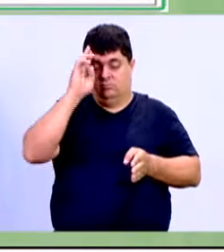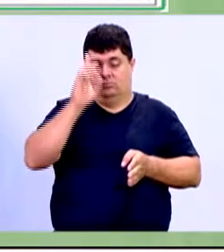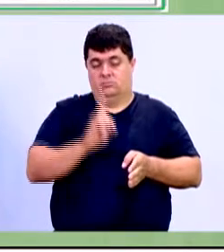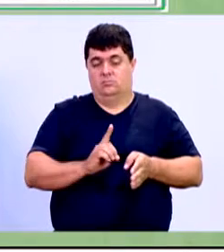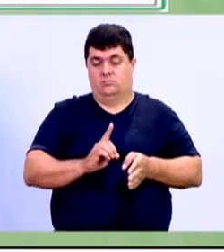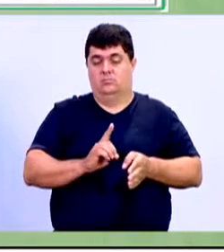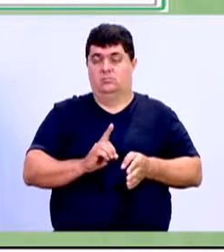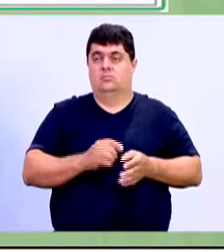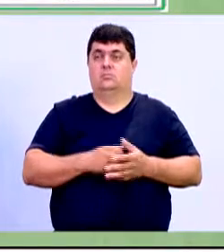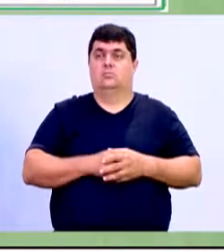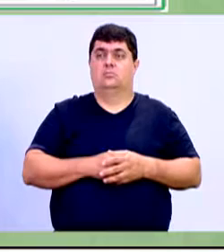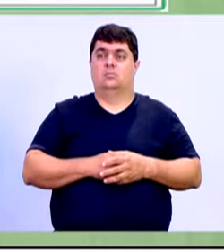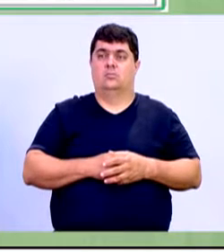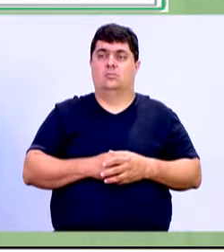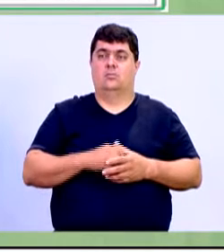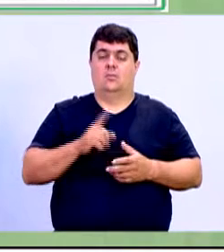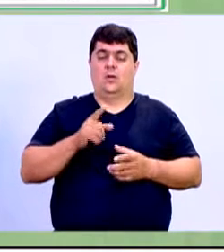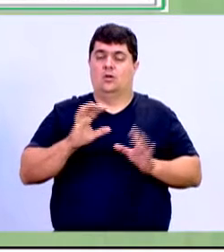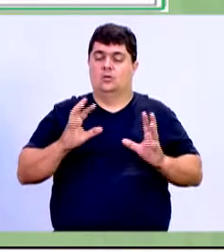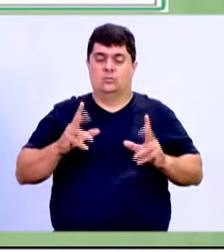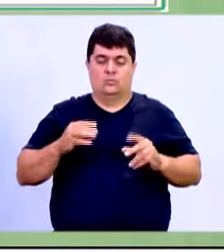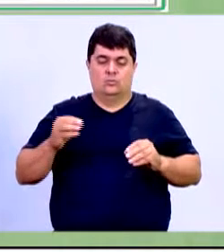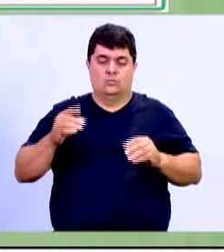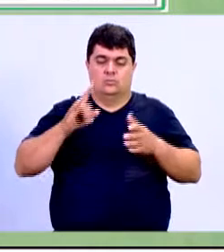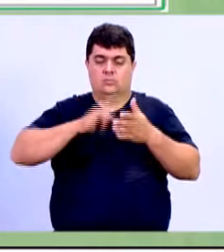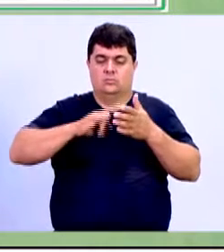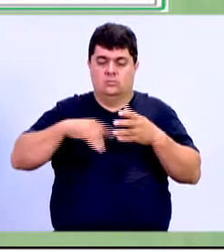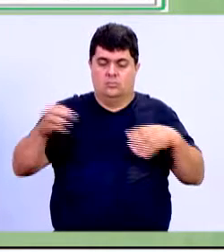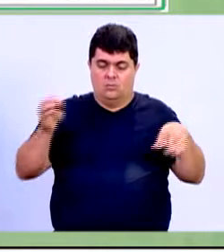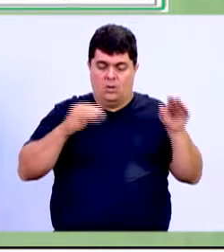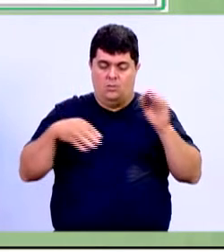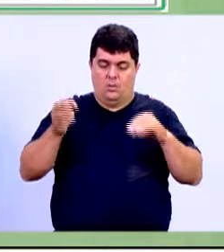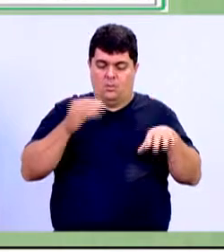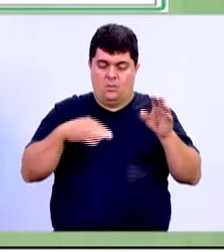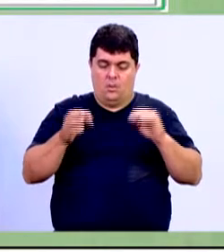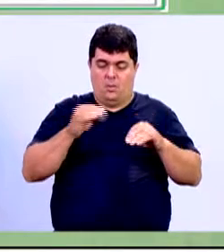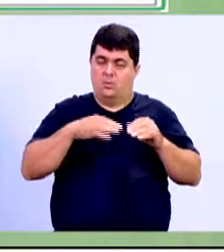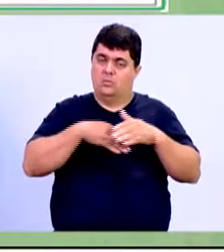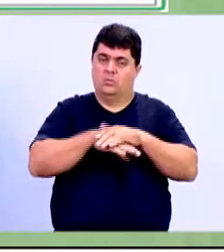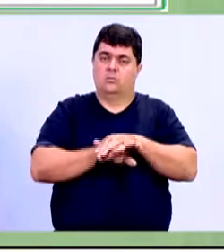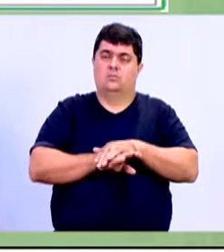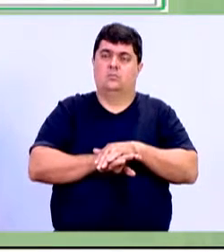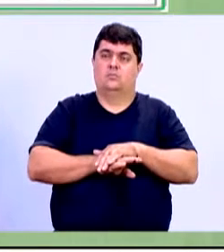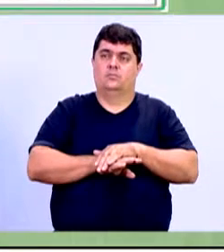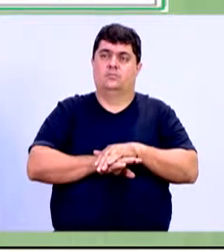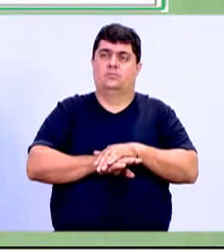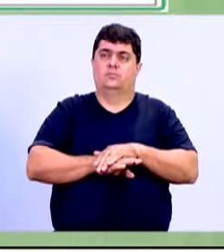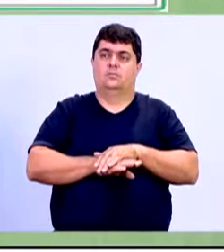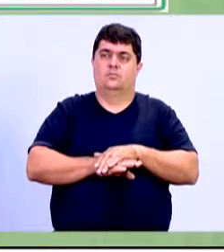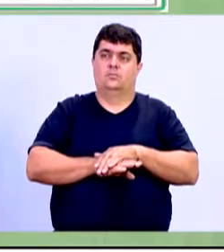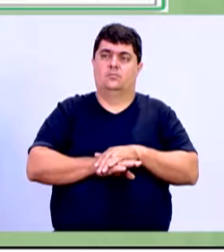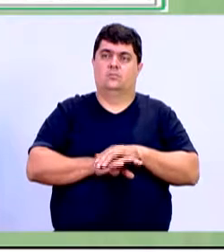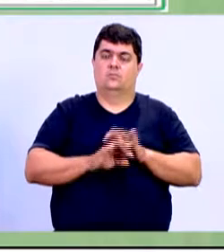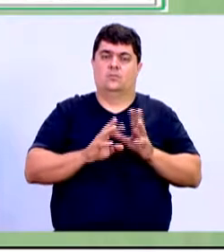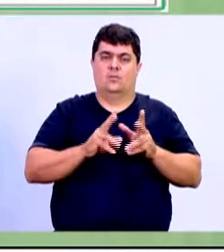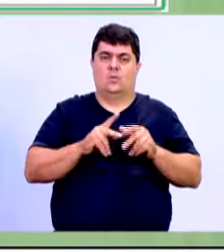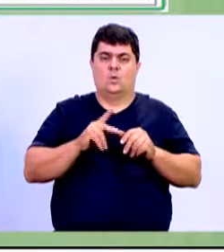E aí ficam indexados todos os documentos do tribunal nesse hardware, né? E aí todos os robôs de busca da